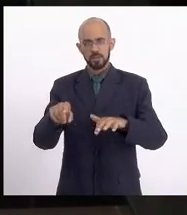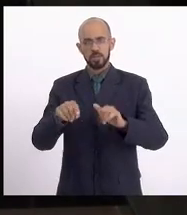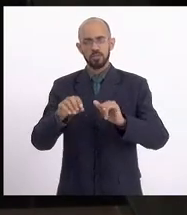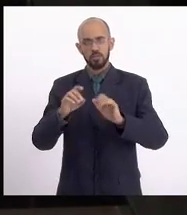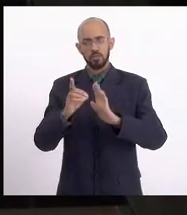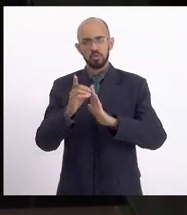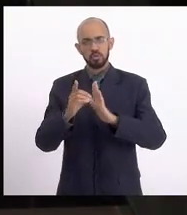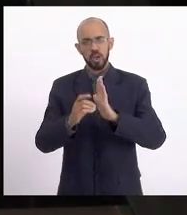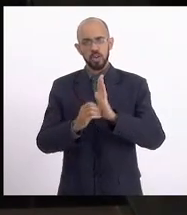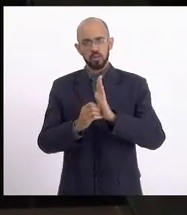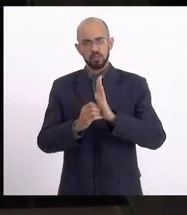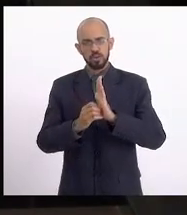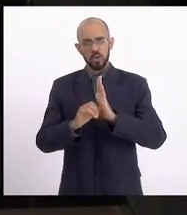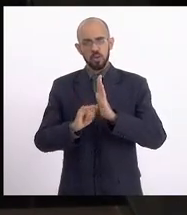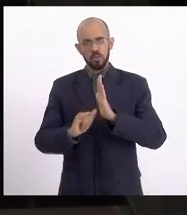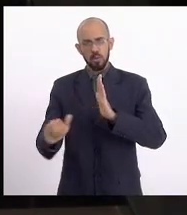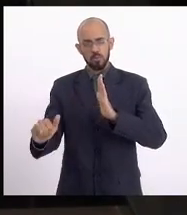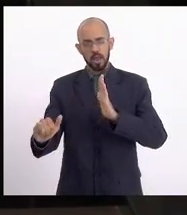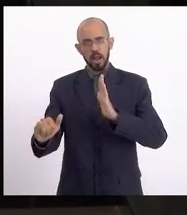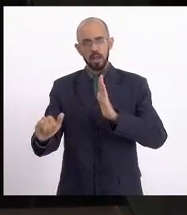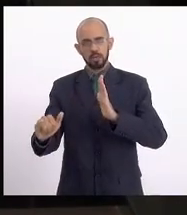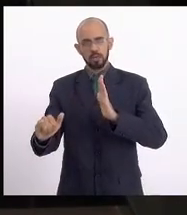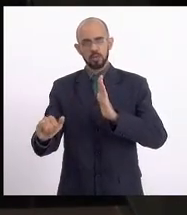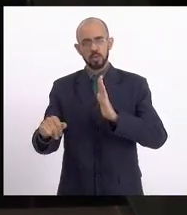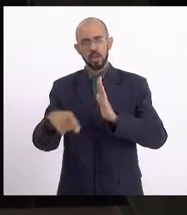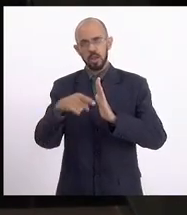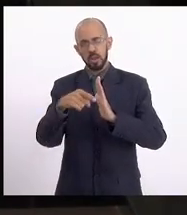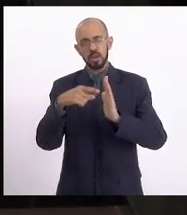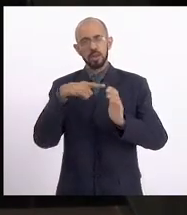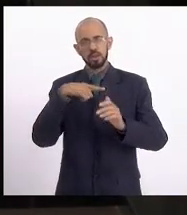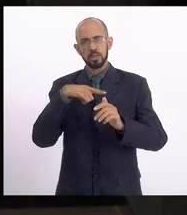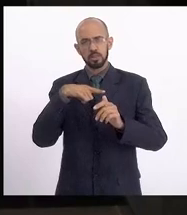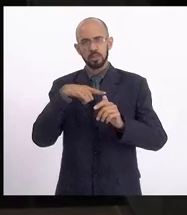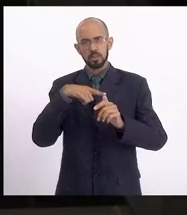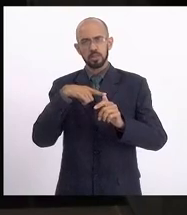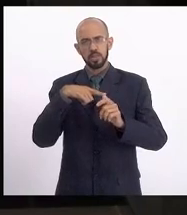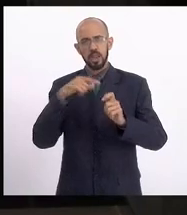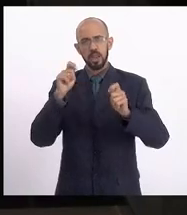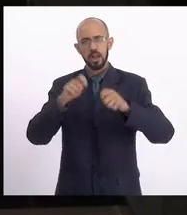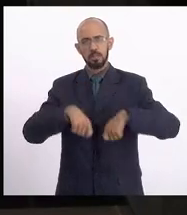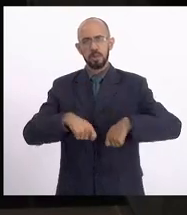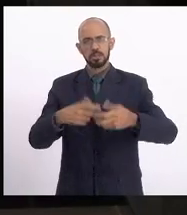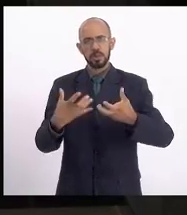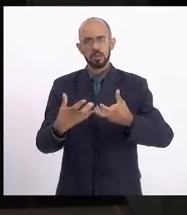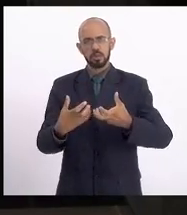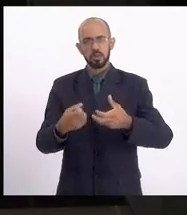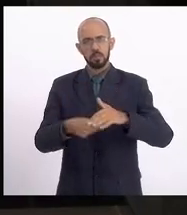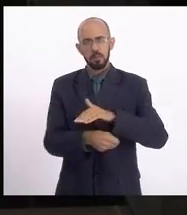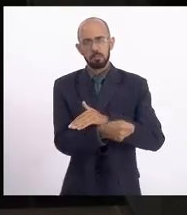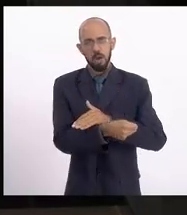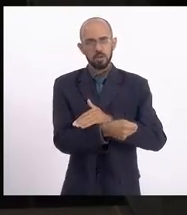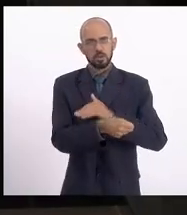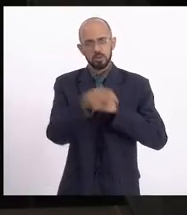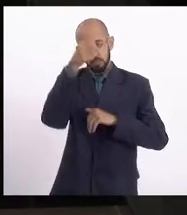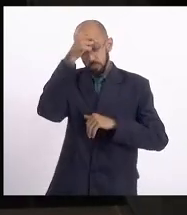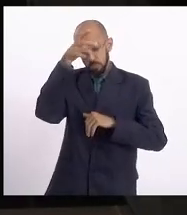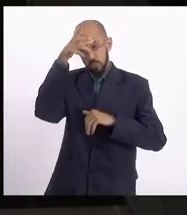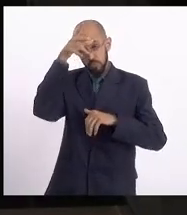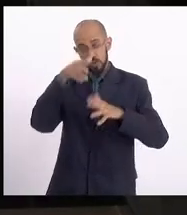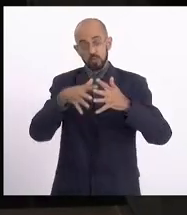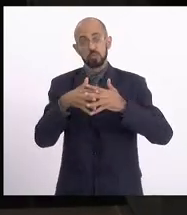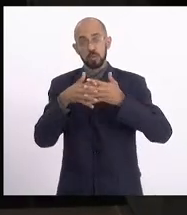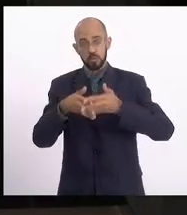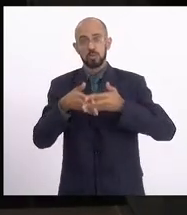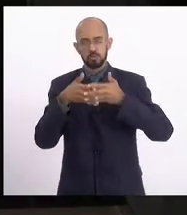publicado, ele está apto a tomar posse como prefeito de Petrópolis.